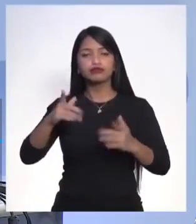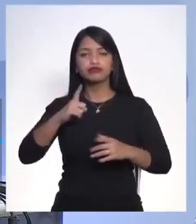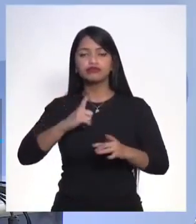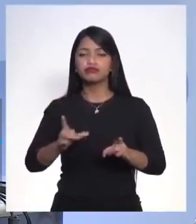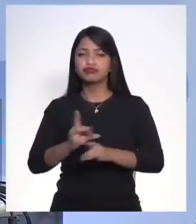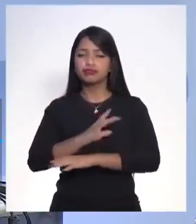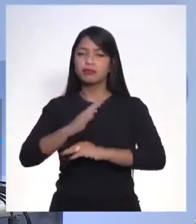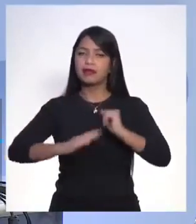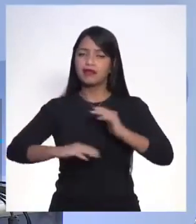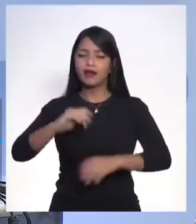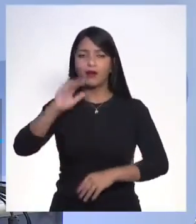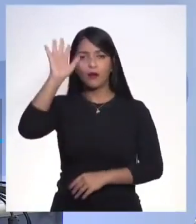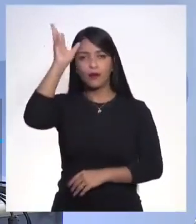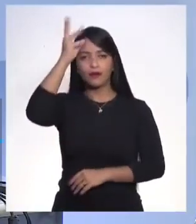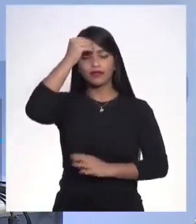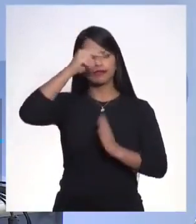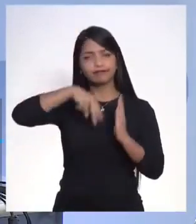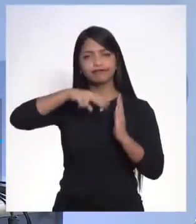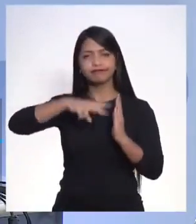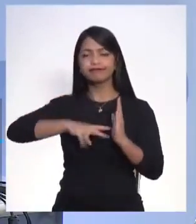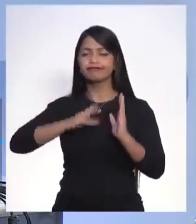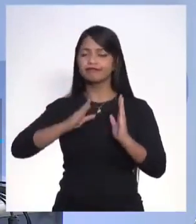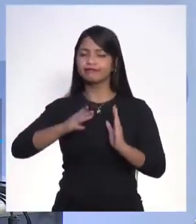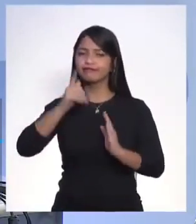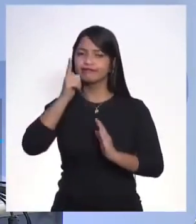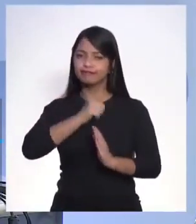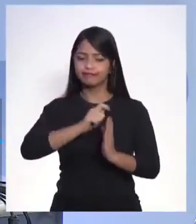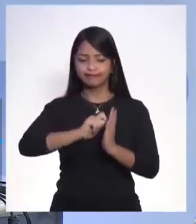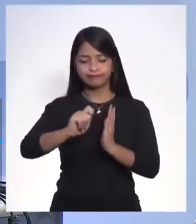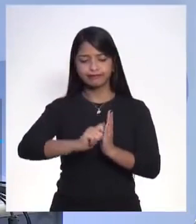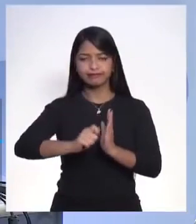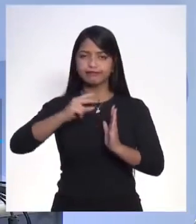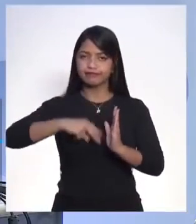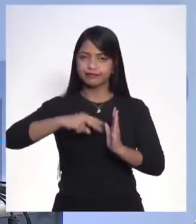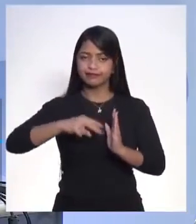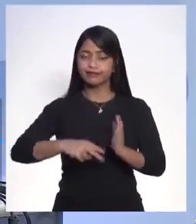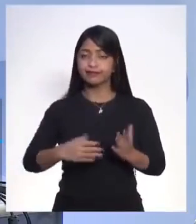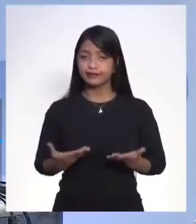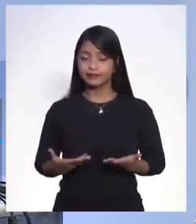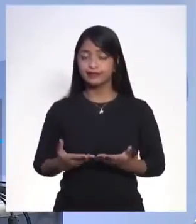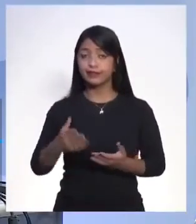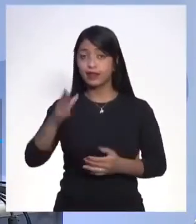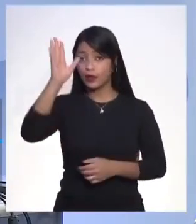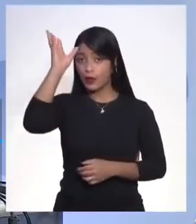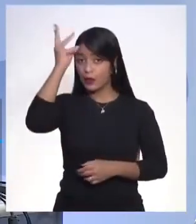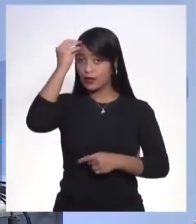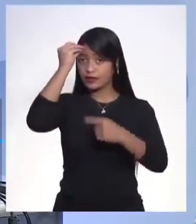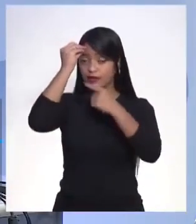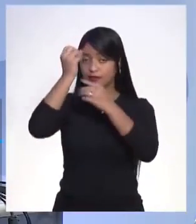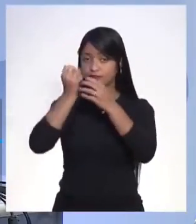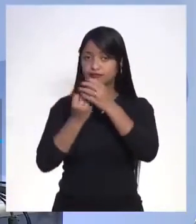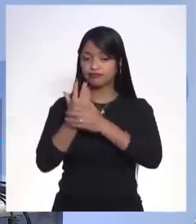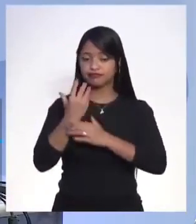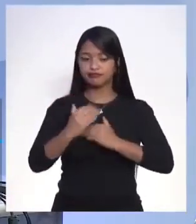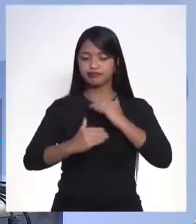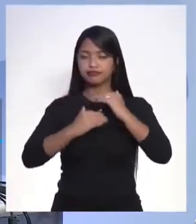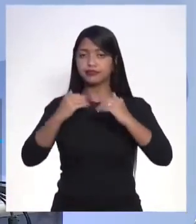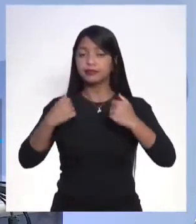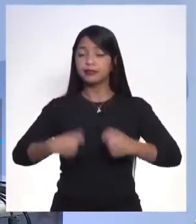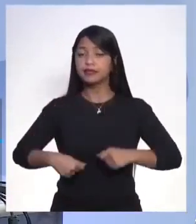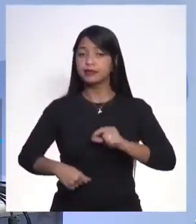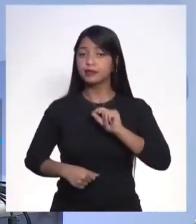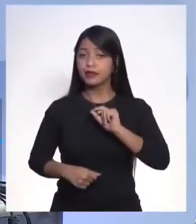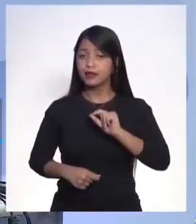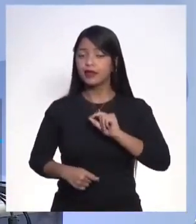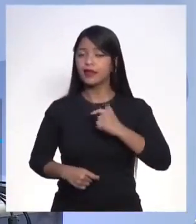para desenvolver essa competência leitora e escritora. Porque para desenvolver uma competência, significa que eu sou hábil